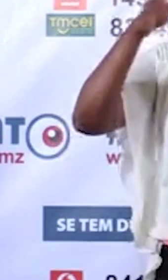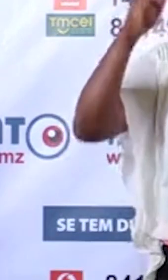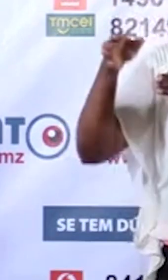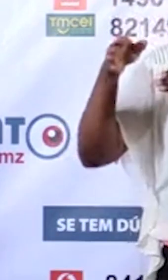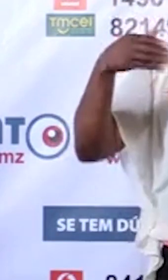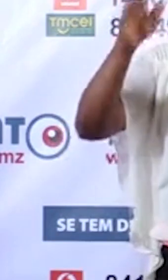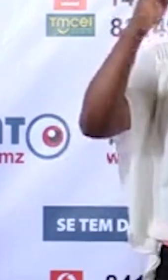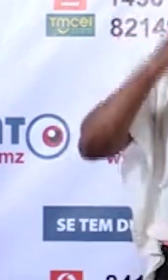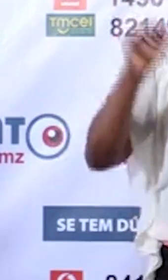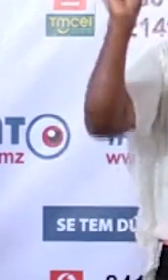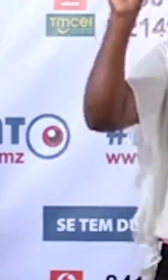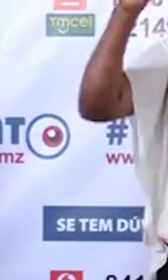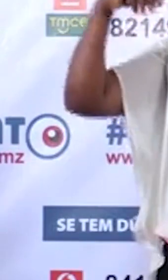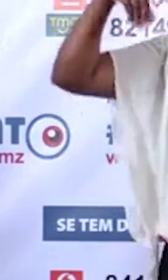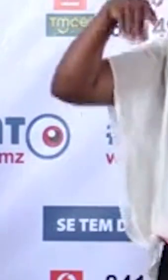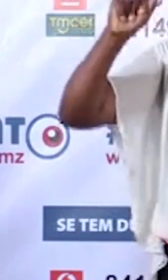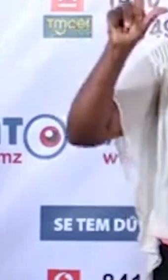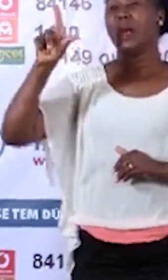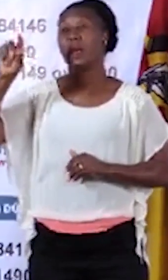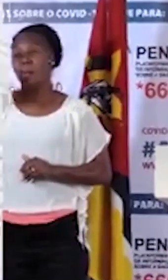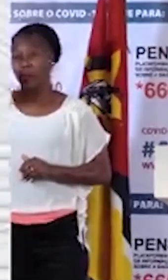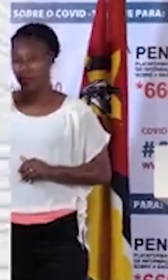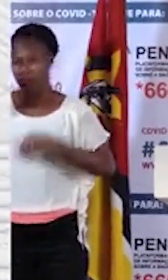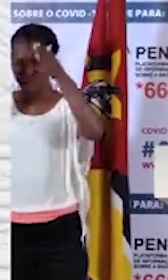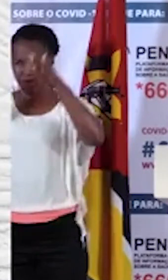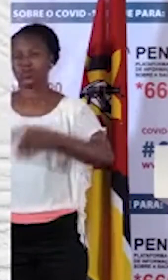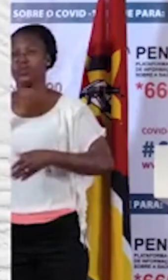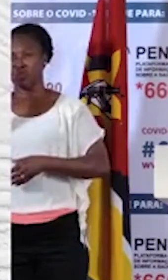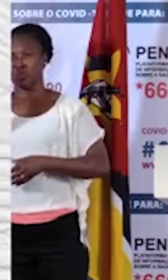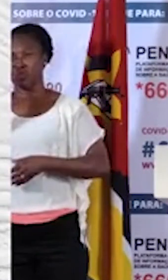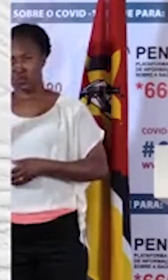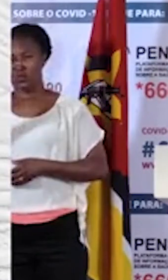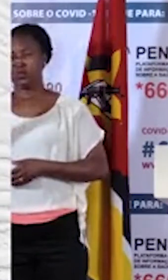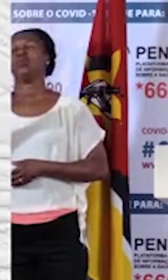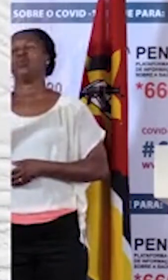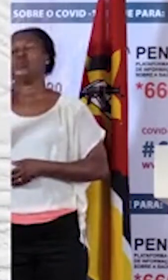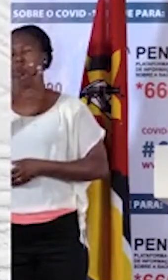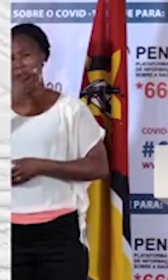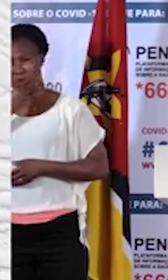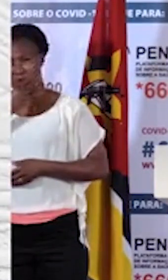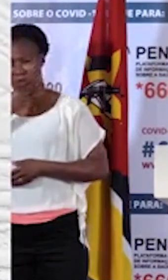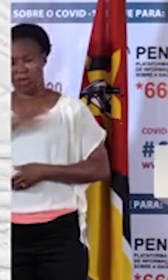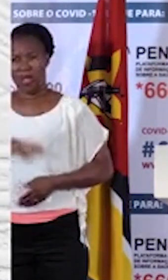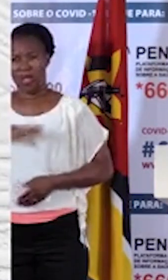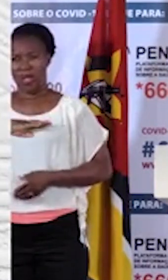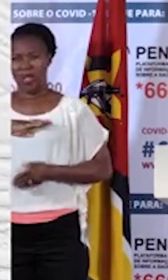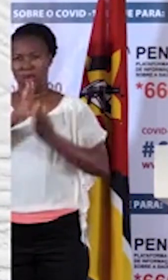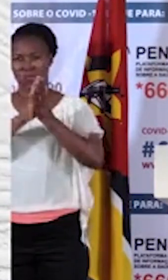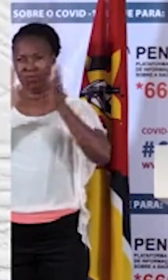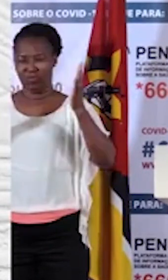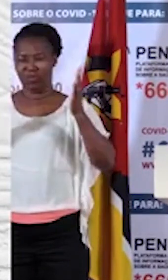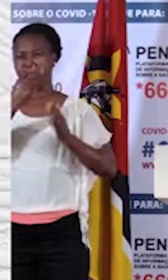Distrito de Palma Sede é um indivíduo de sexo masculino, na faixa etária de 25 a 34 anos de